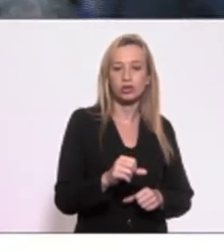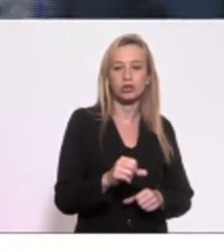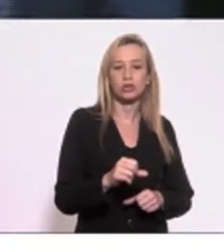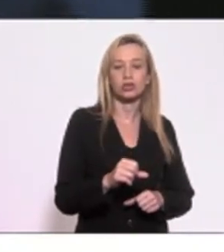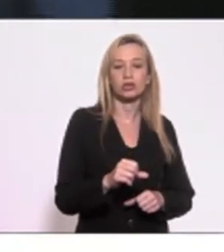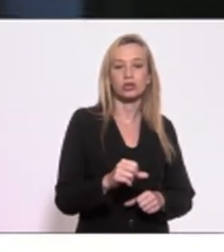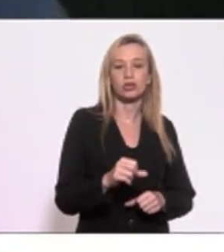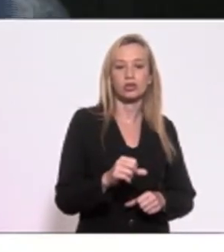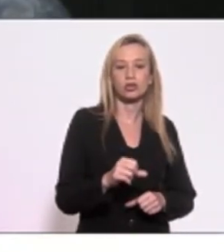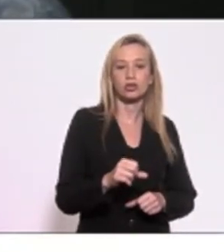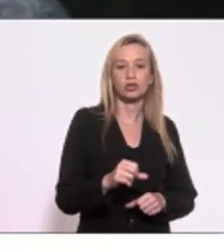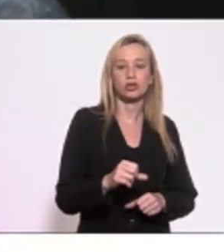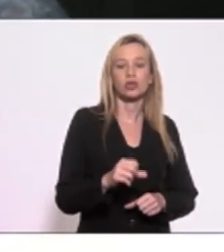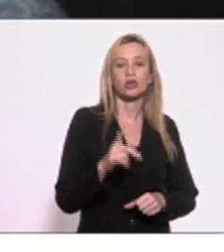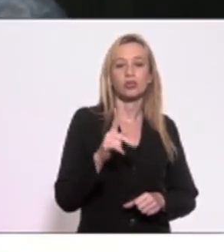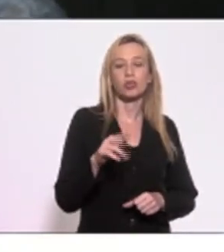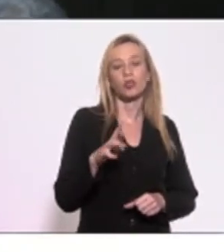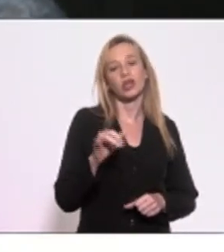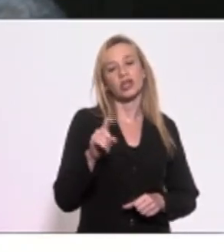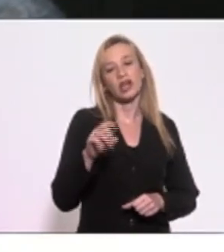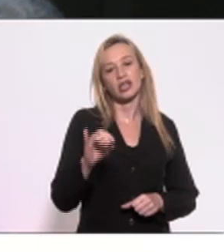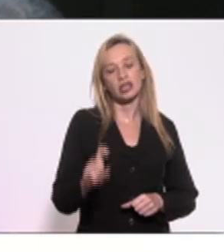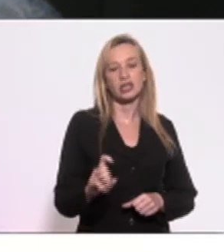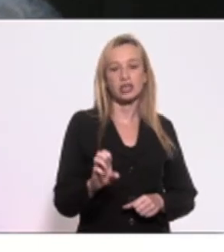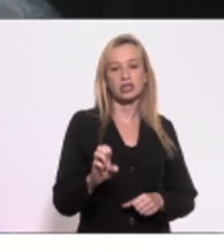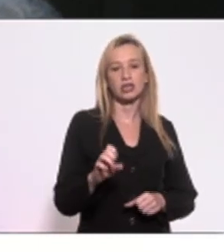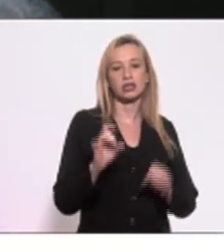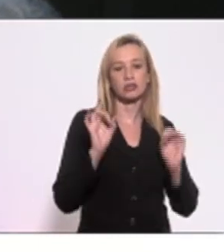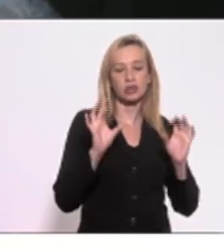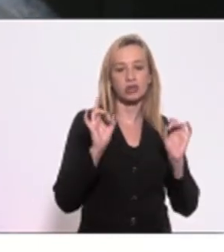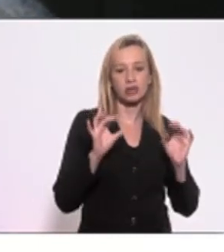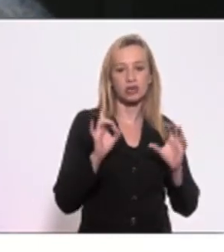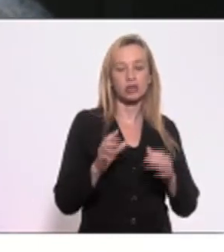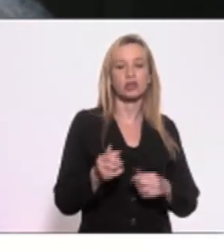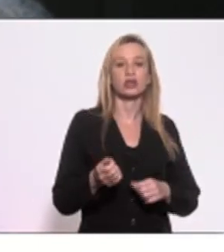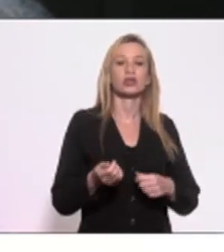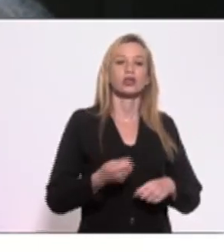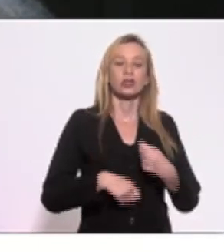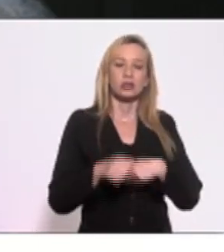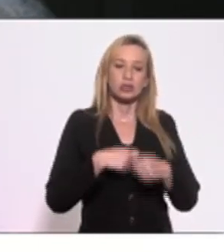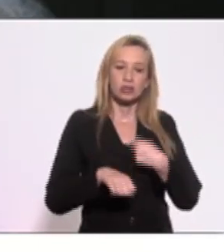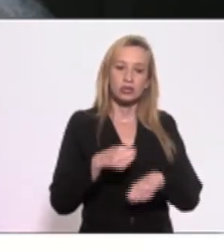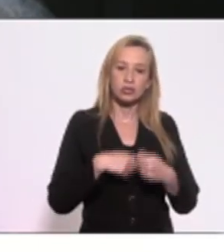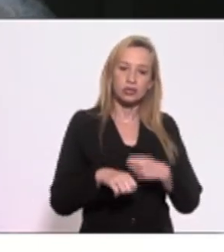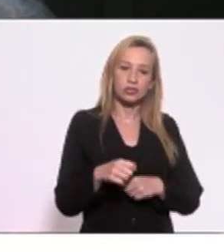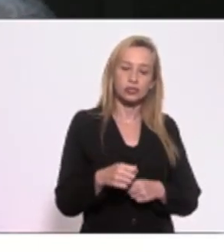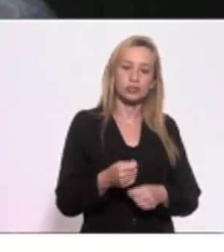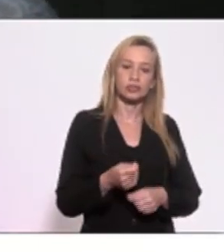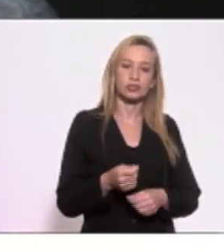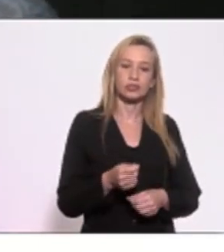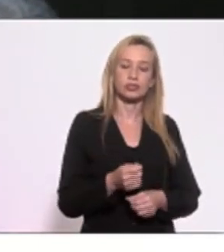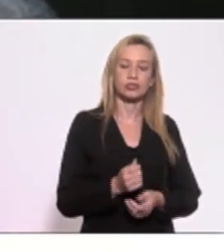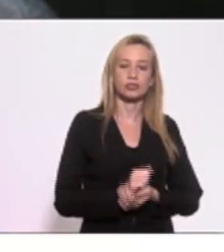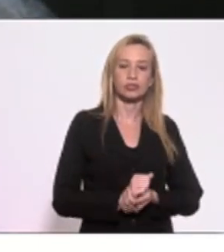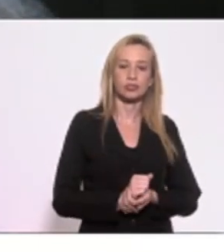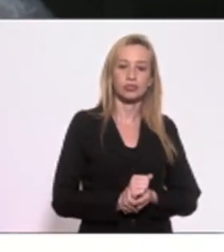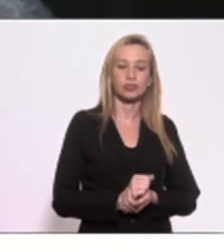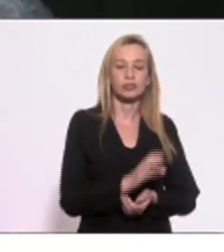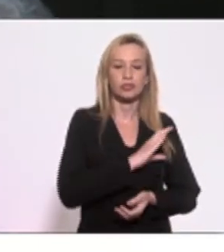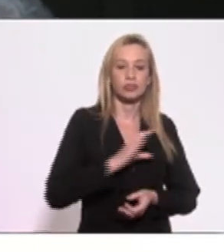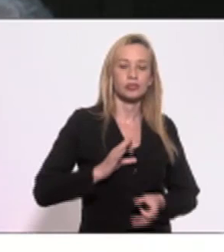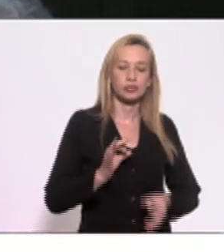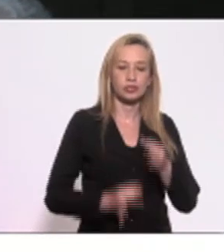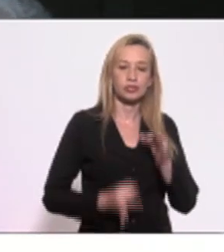especial, pendendo de pareceres das Comissões de Constituição e Justiça, Transporte, Orçamento, Finanças, Fiscalização Financeira e Controle. Para emitir parecer pela Comissão de Constituição e